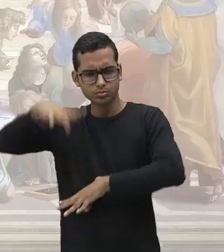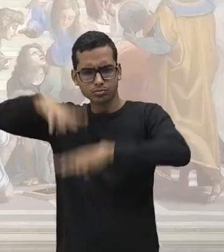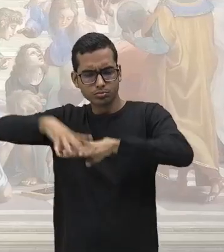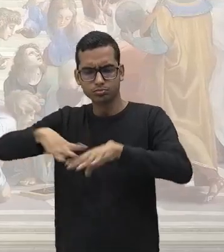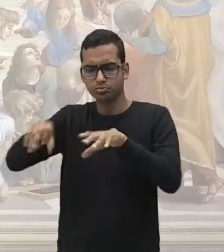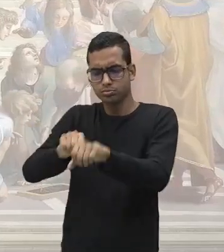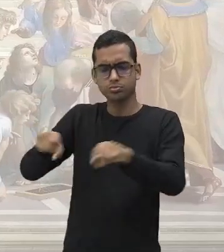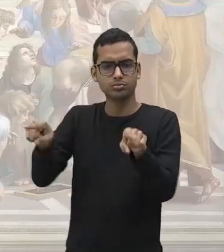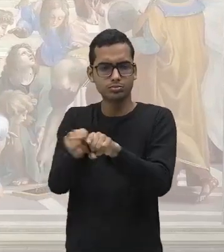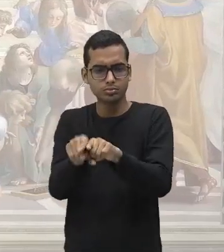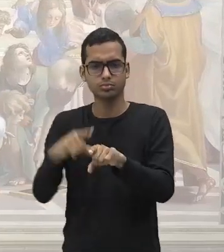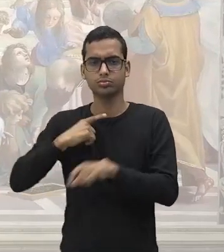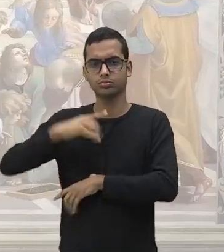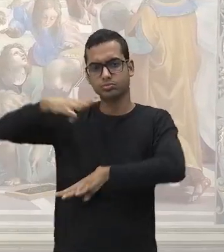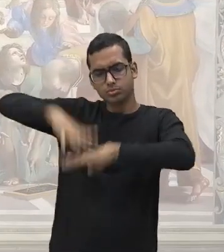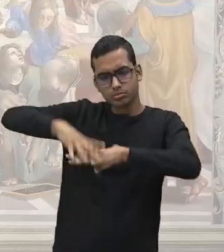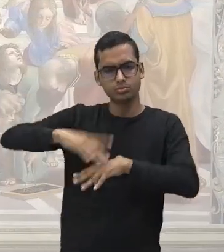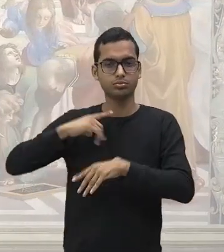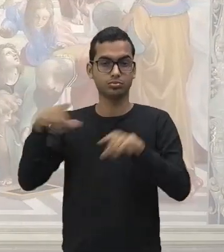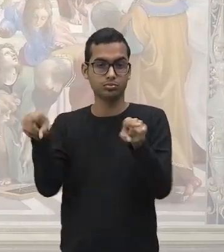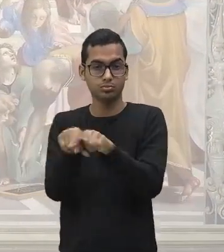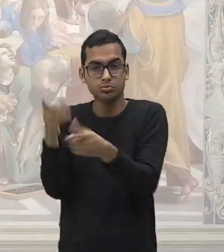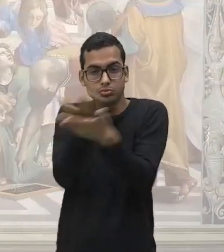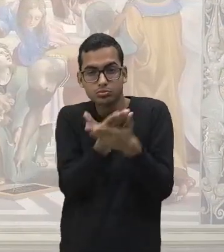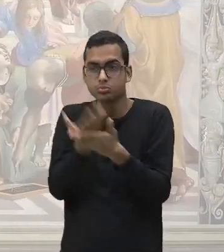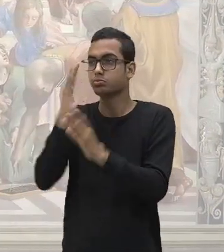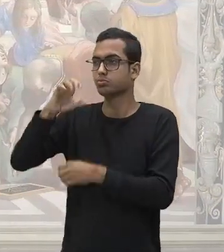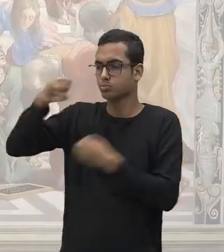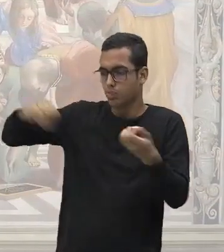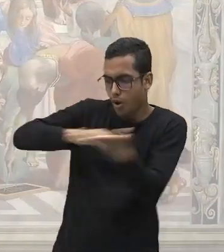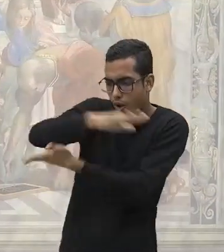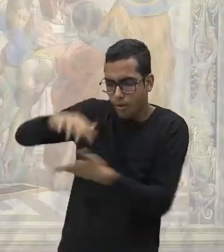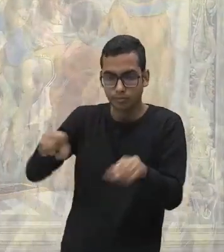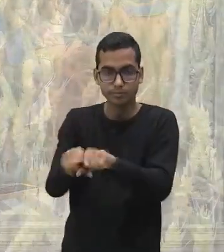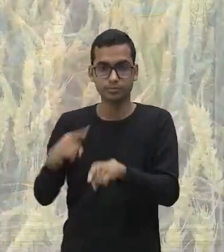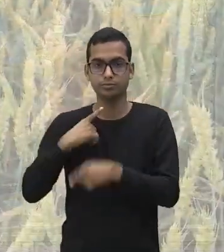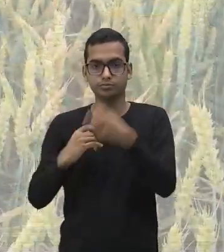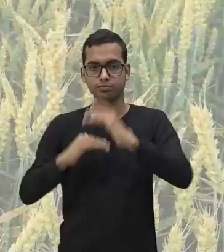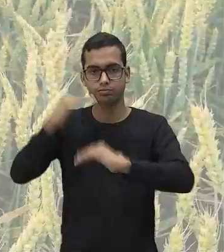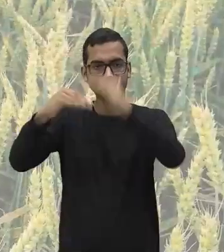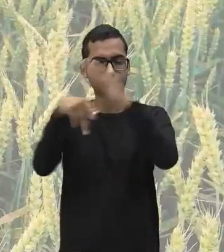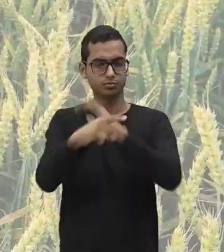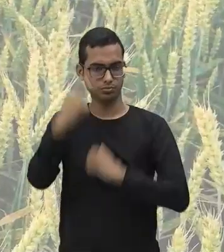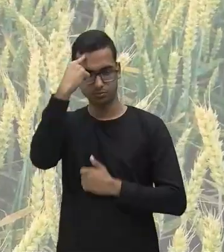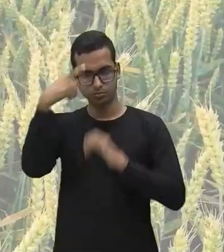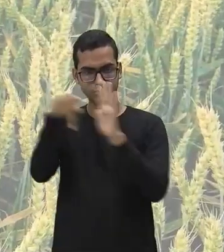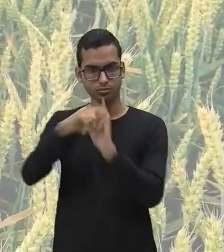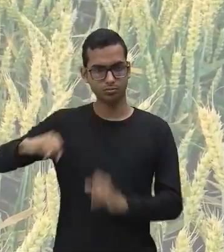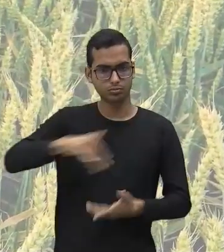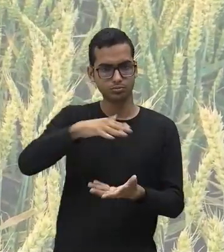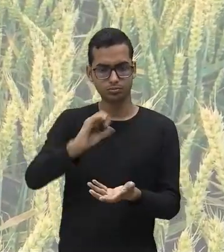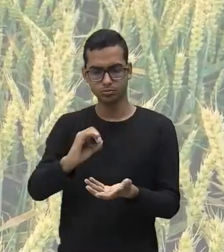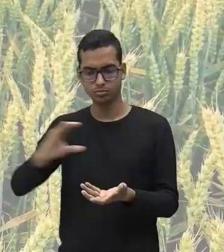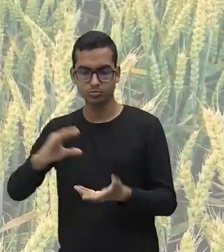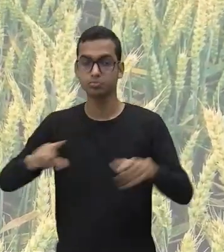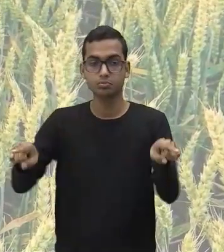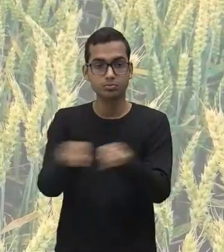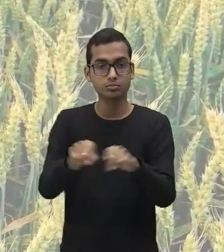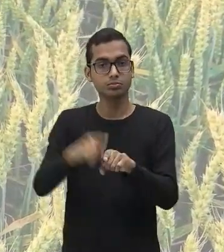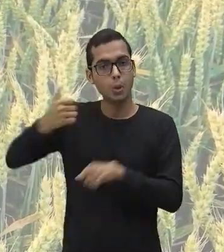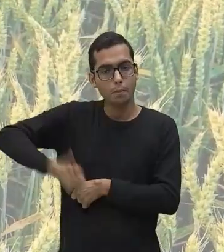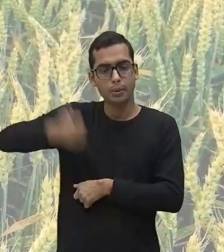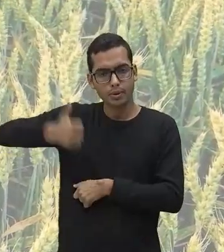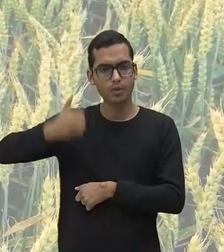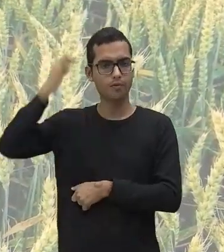e político de grande importância para o desenvolvimento do pensamento ocidental. Considerado o primeiro filósofo da história,